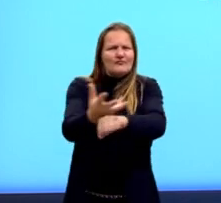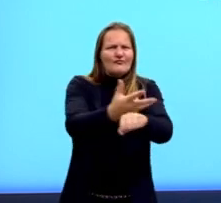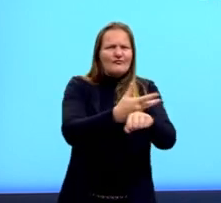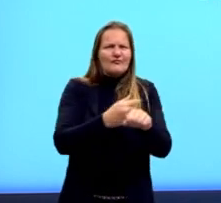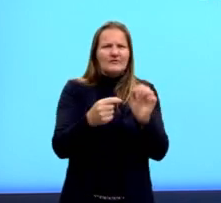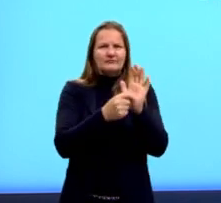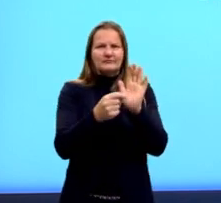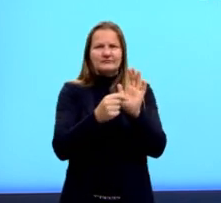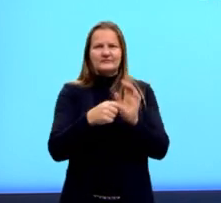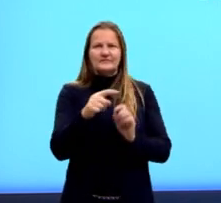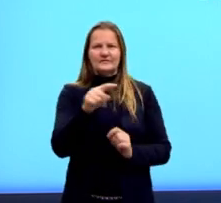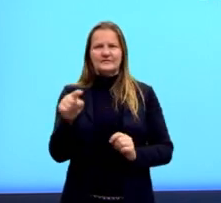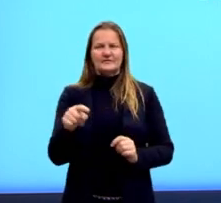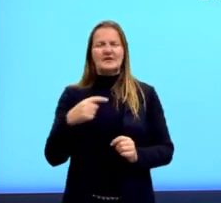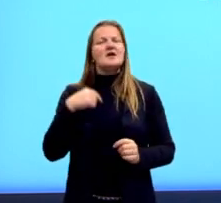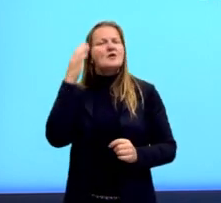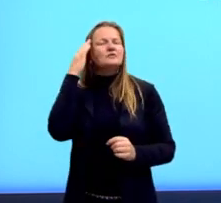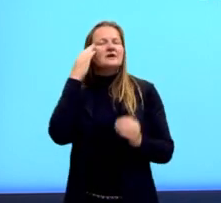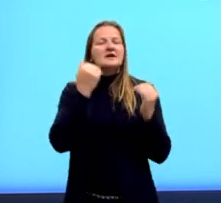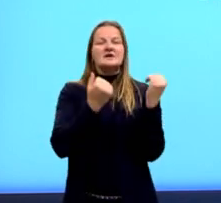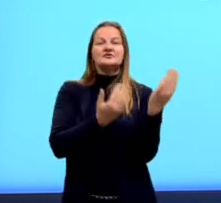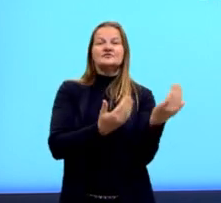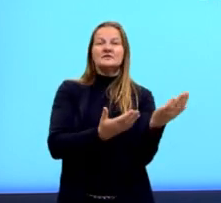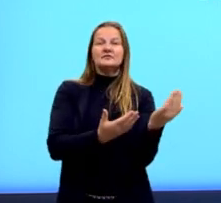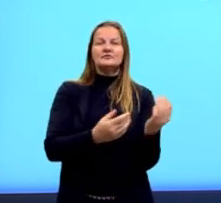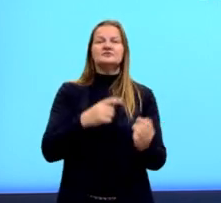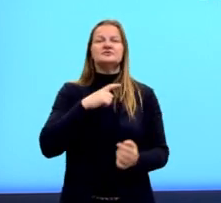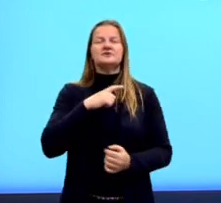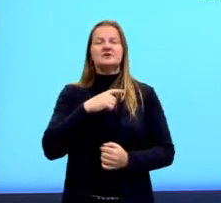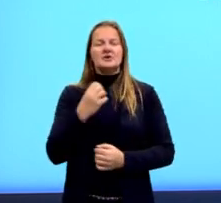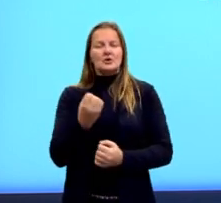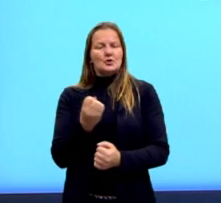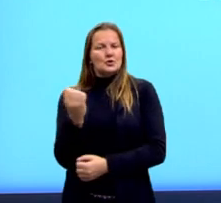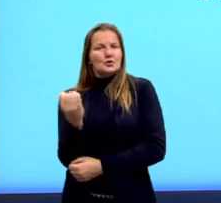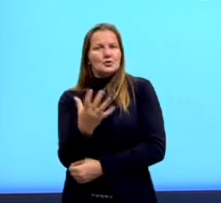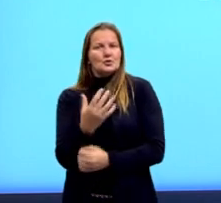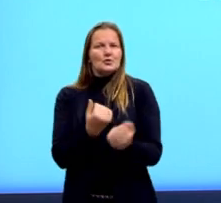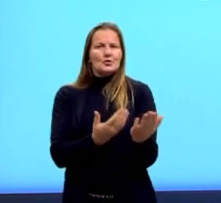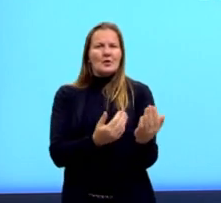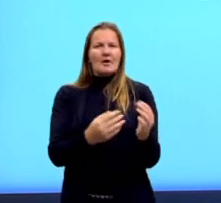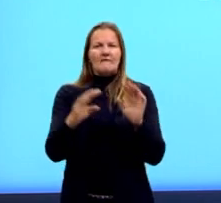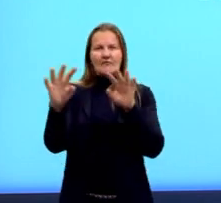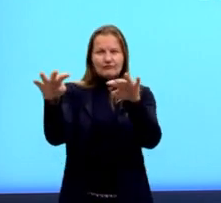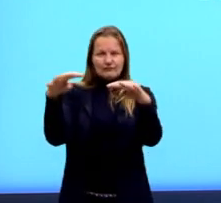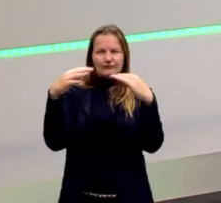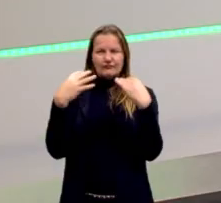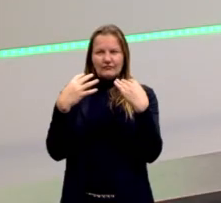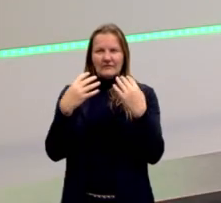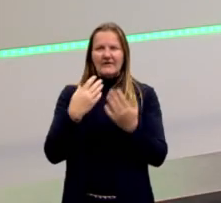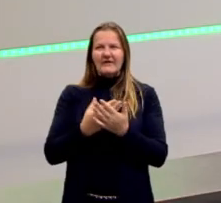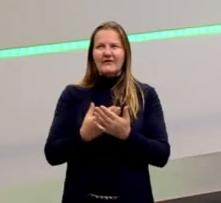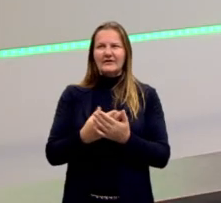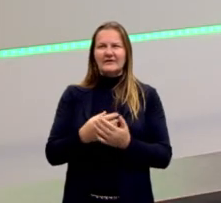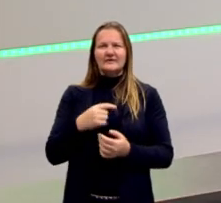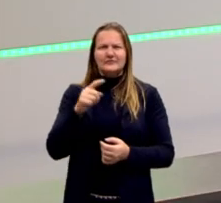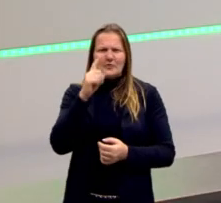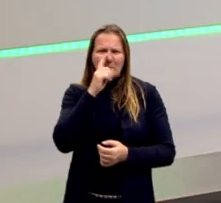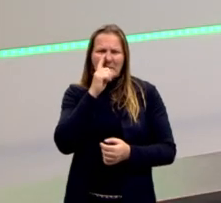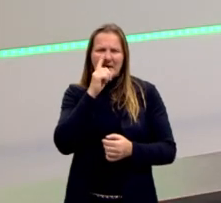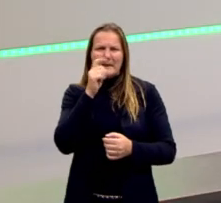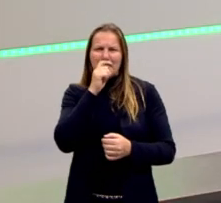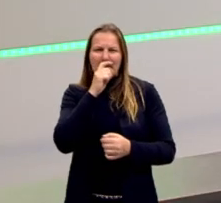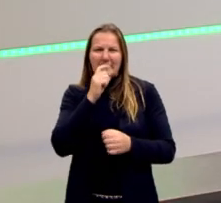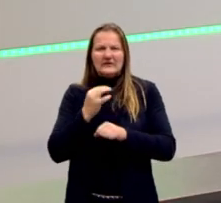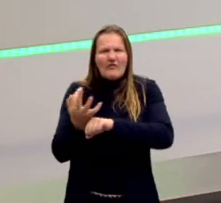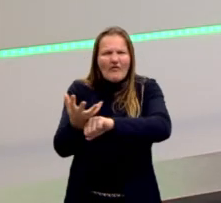eu sei que a juventude a galera aí novinha que tá assistindo essa aula já tentou convencer a mãe o